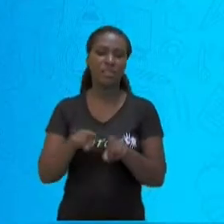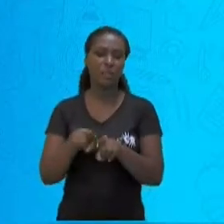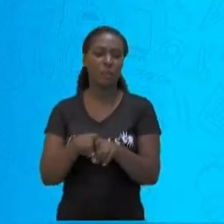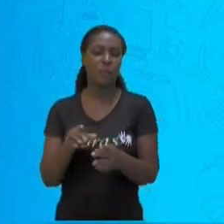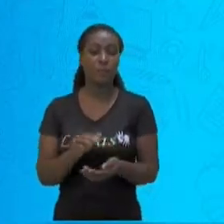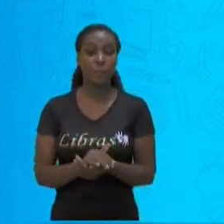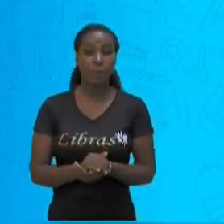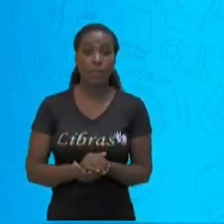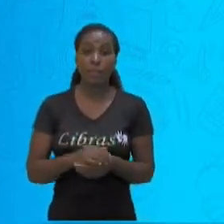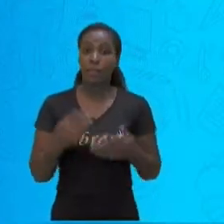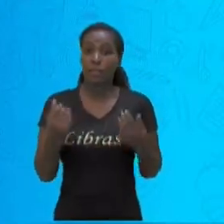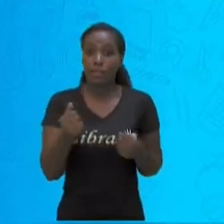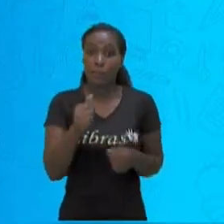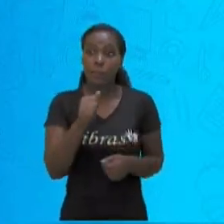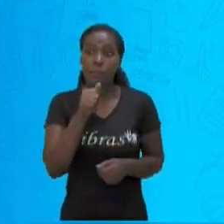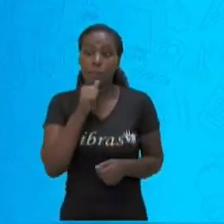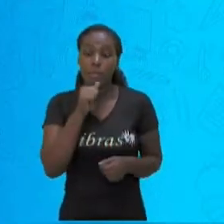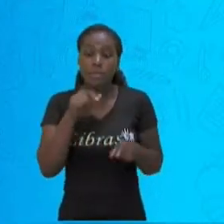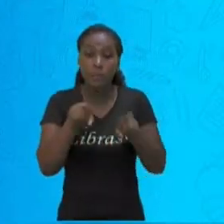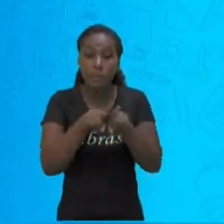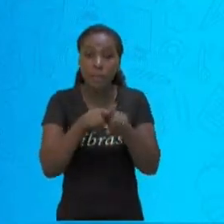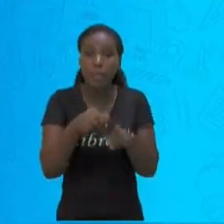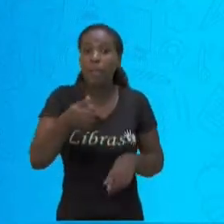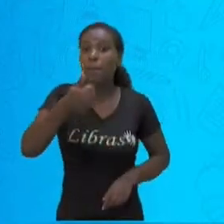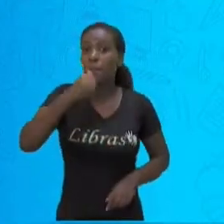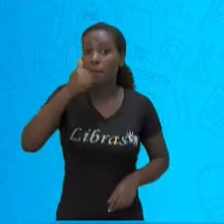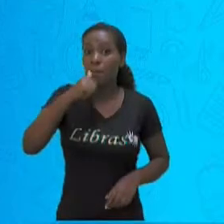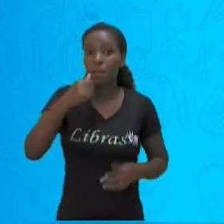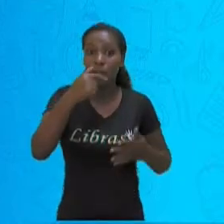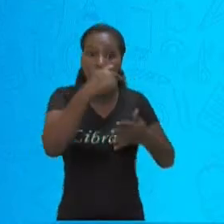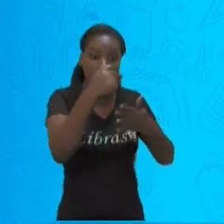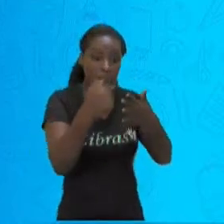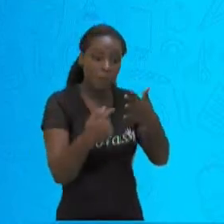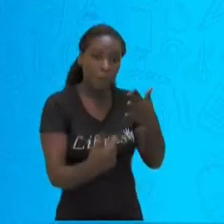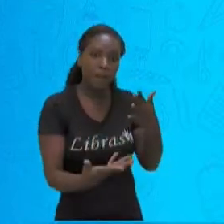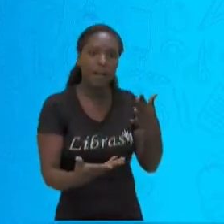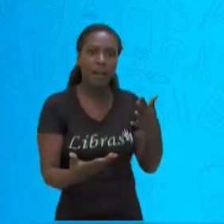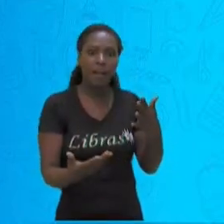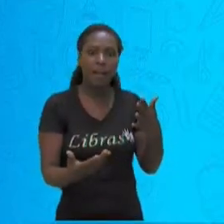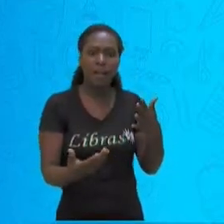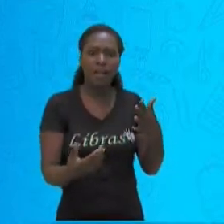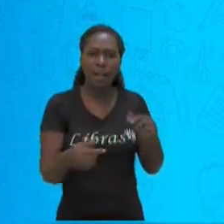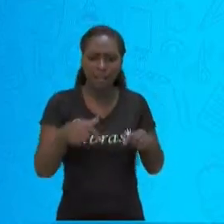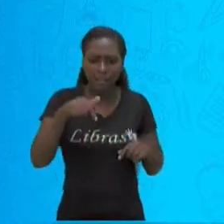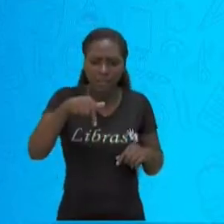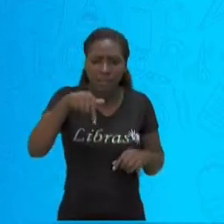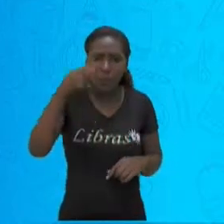É interessante, num país tropical, onde nós temos N's